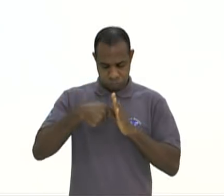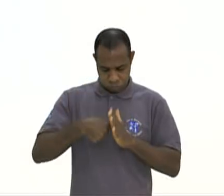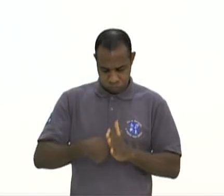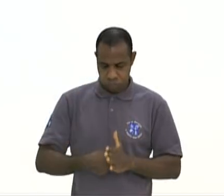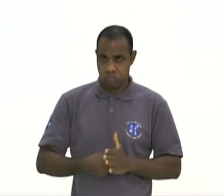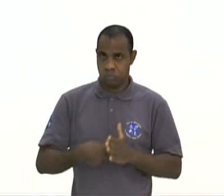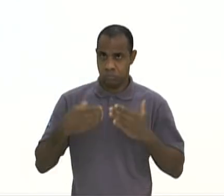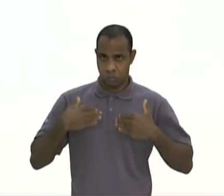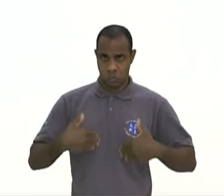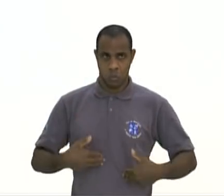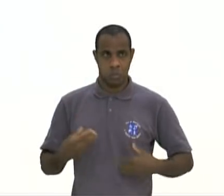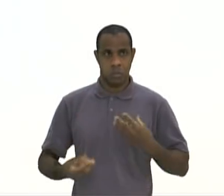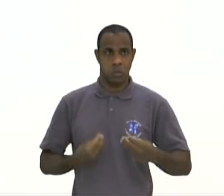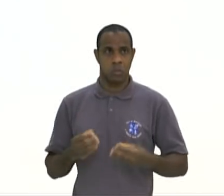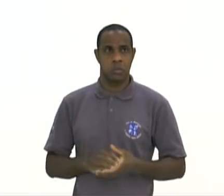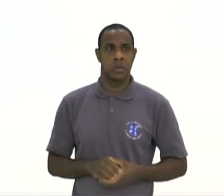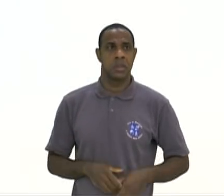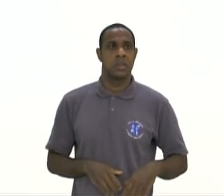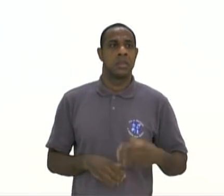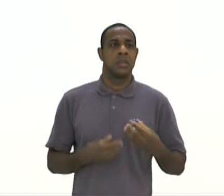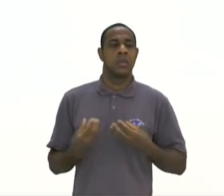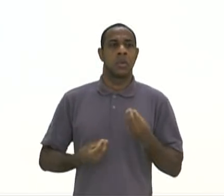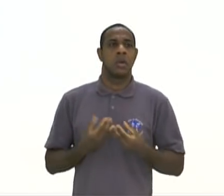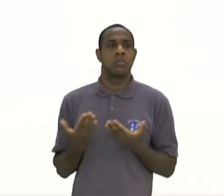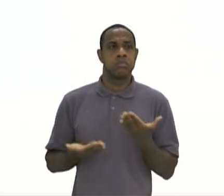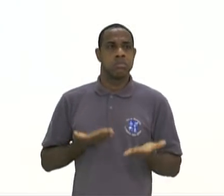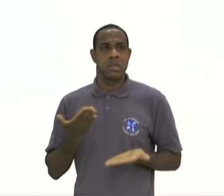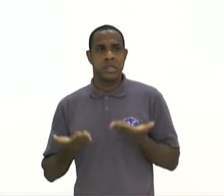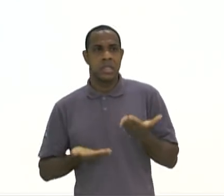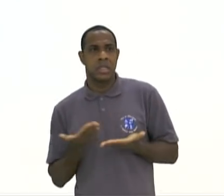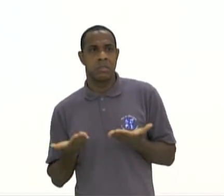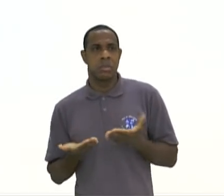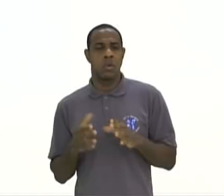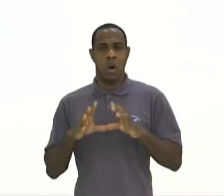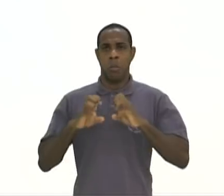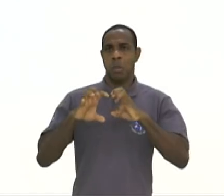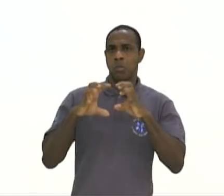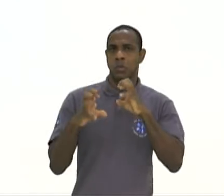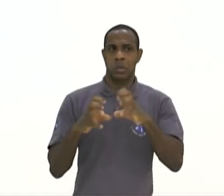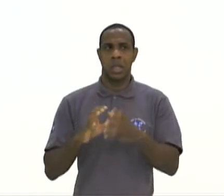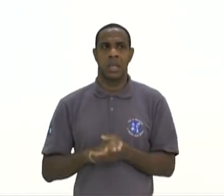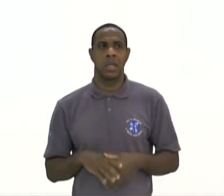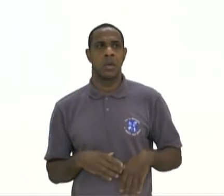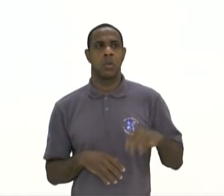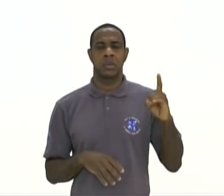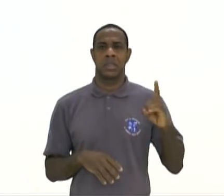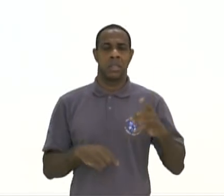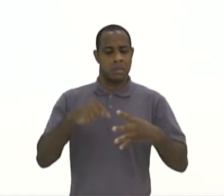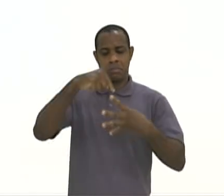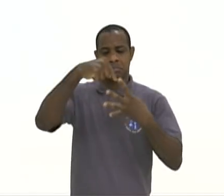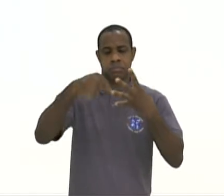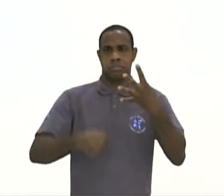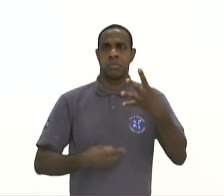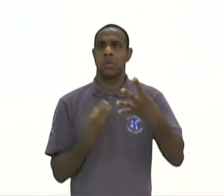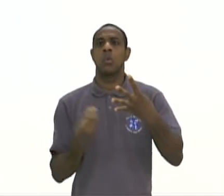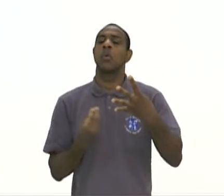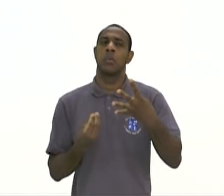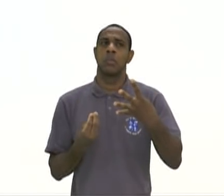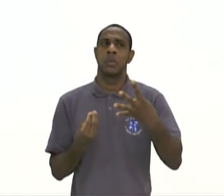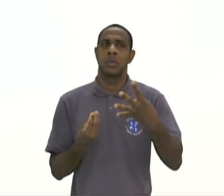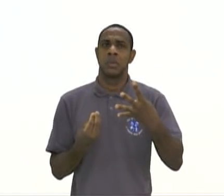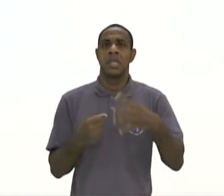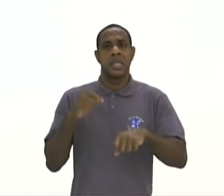anterior e posterior. Ou letra D, as afirmativas B e C estão corretas. Então, um tempinho para você realizar esse quiz aí,